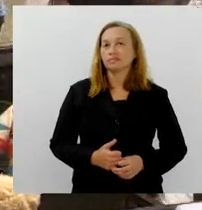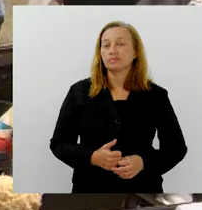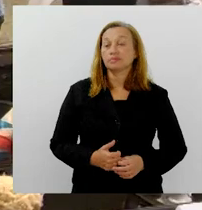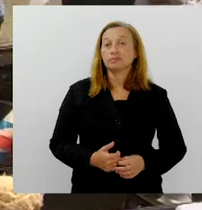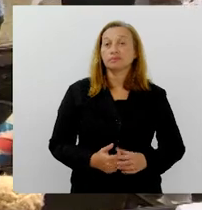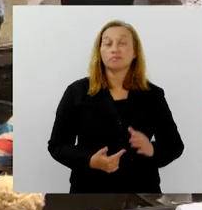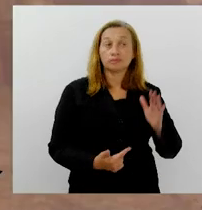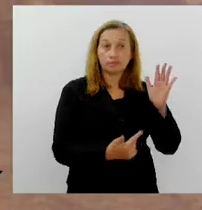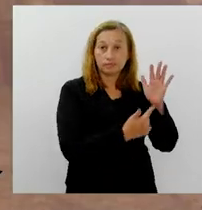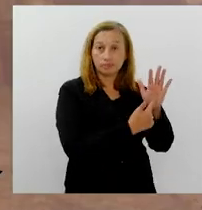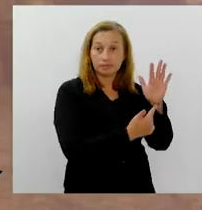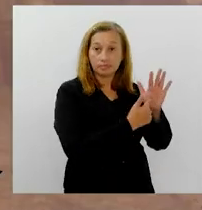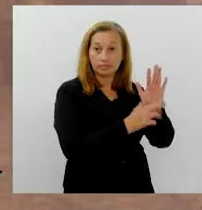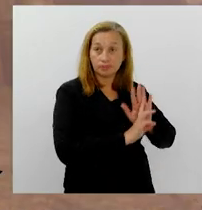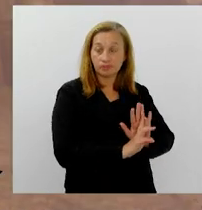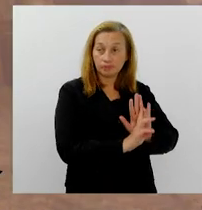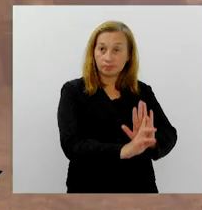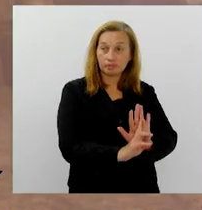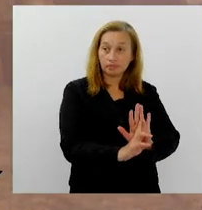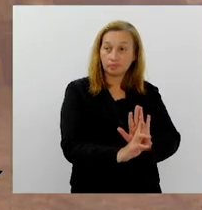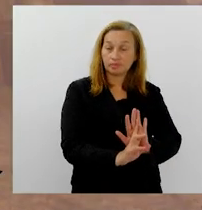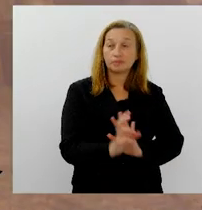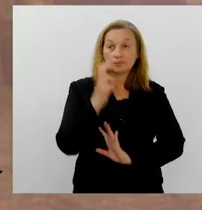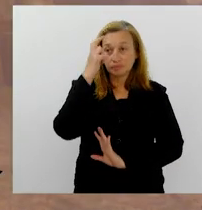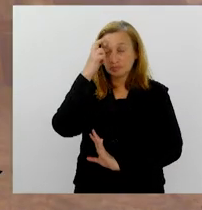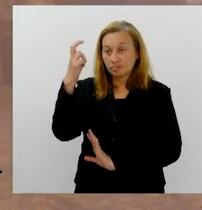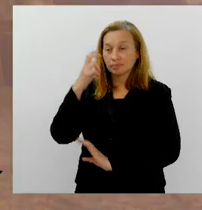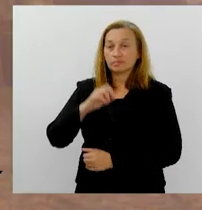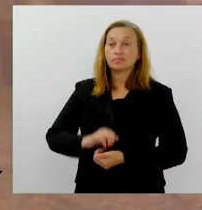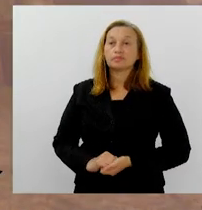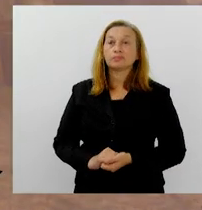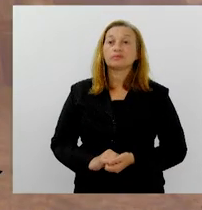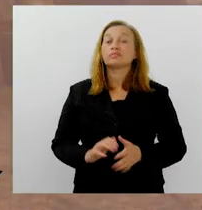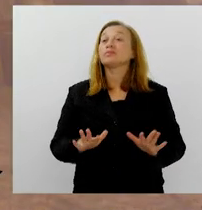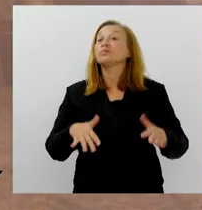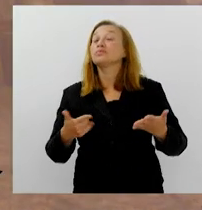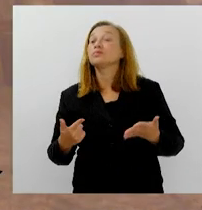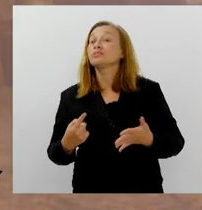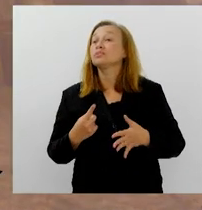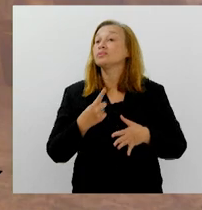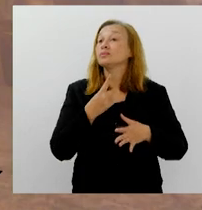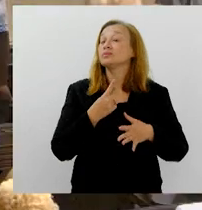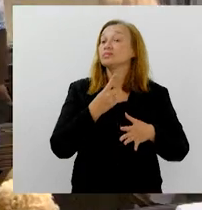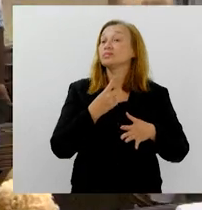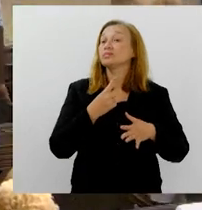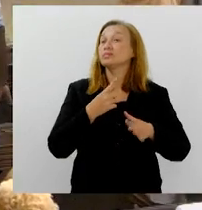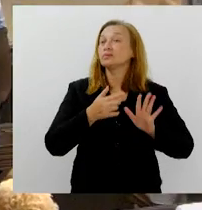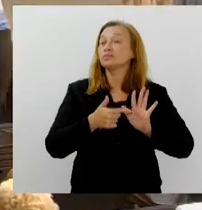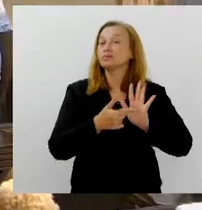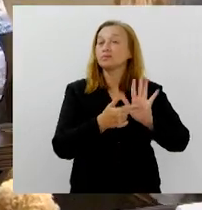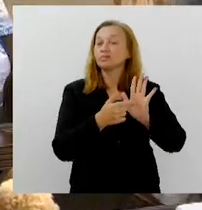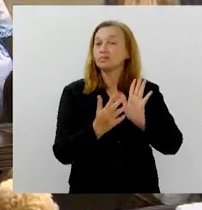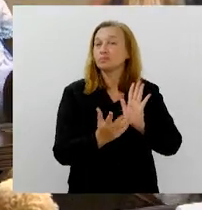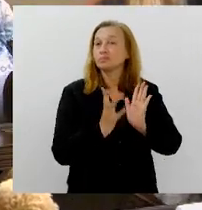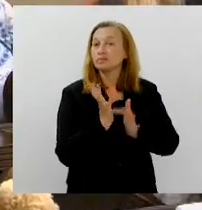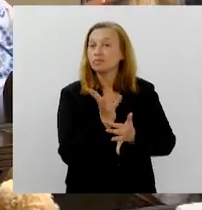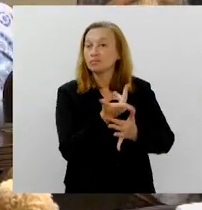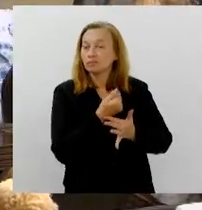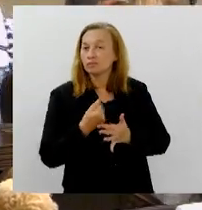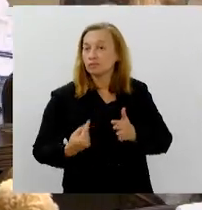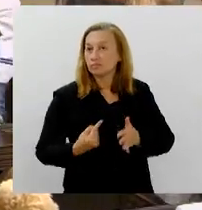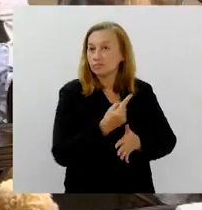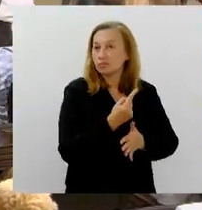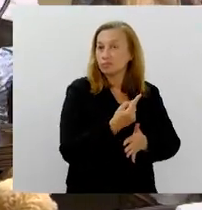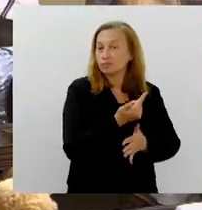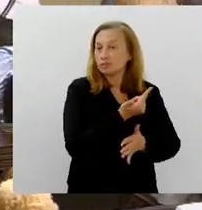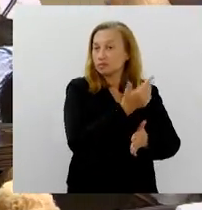Aquilo é a representação de uma cultura. E quando aquela manifestação artística ali não mais estiver,